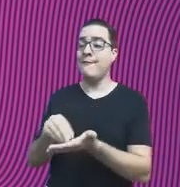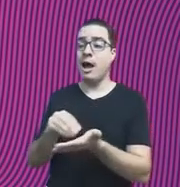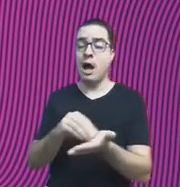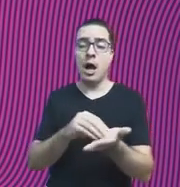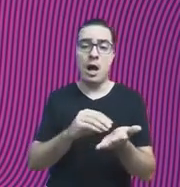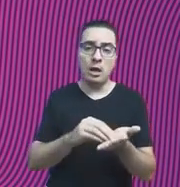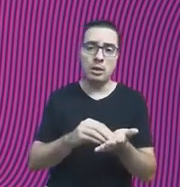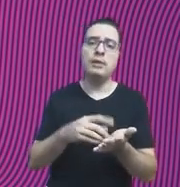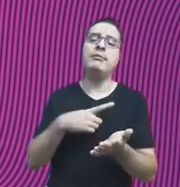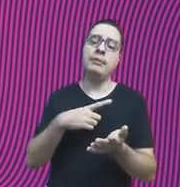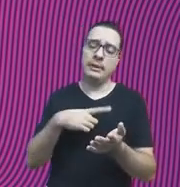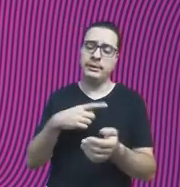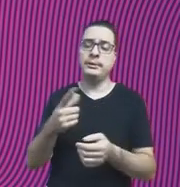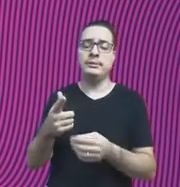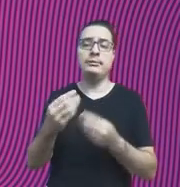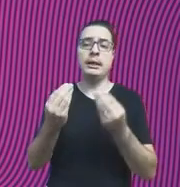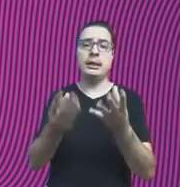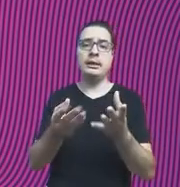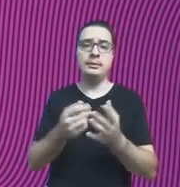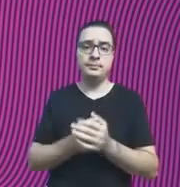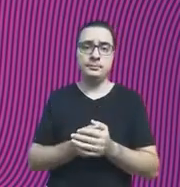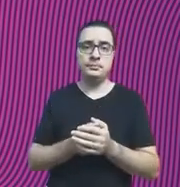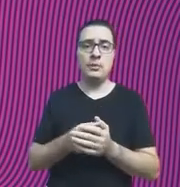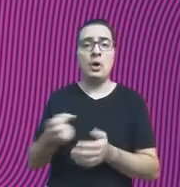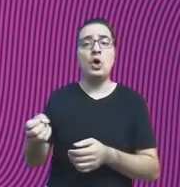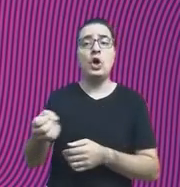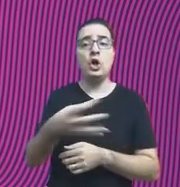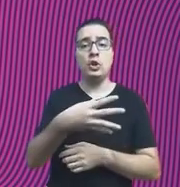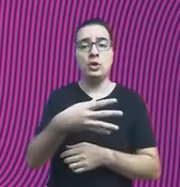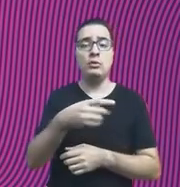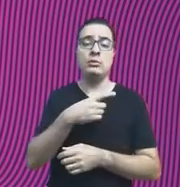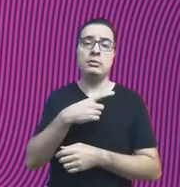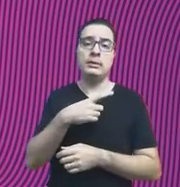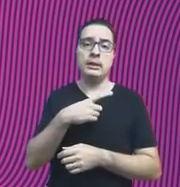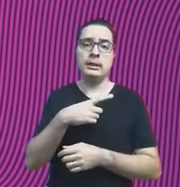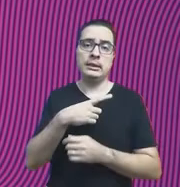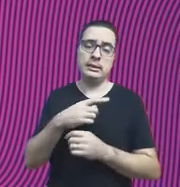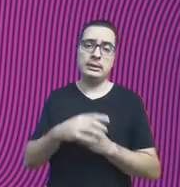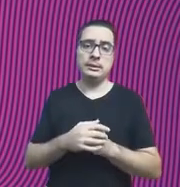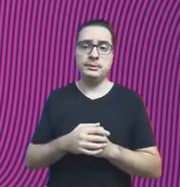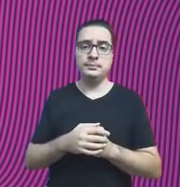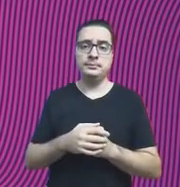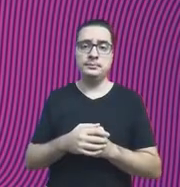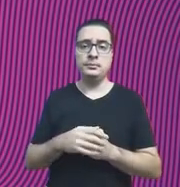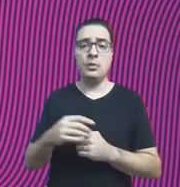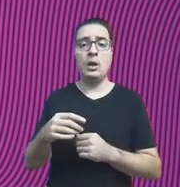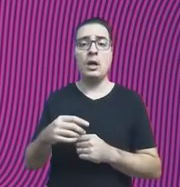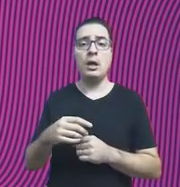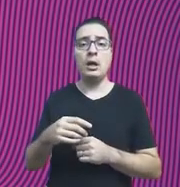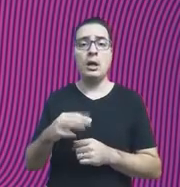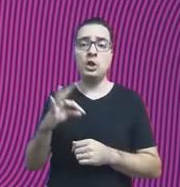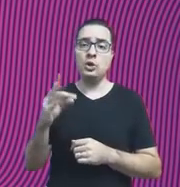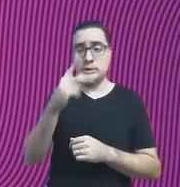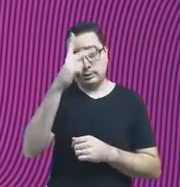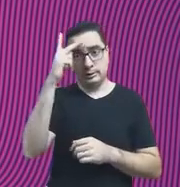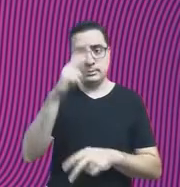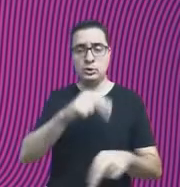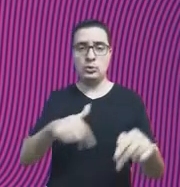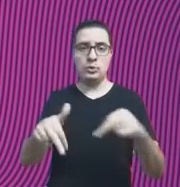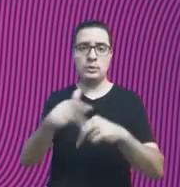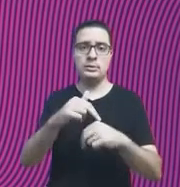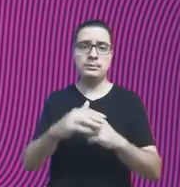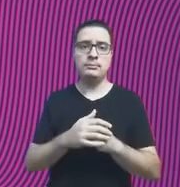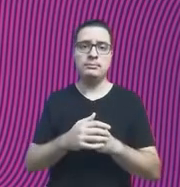escala que esse novo mandamento vai induzir a toda a população. Paulo, por enquanto é